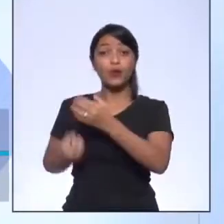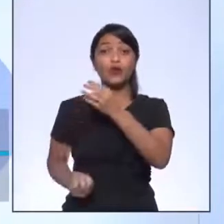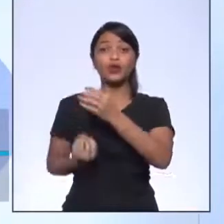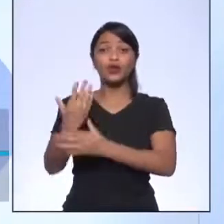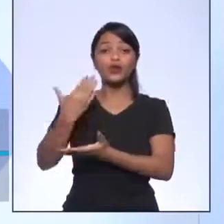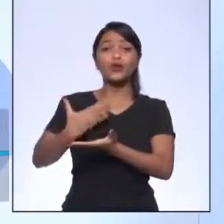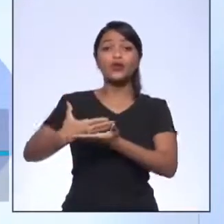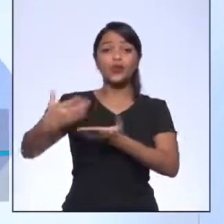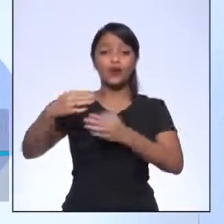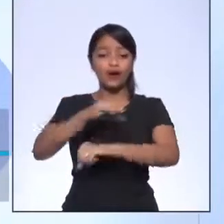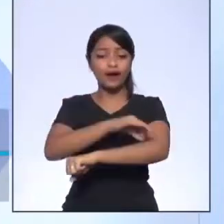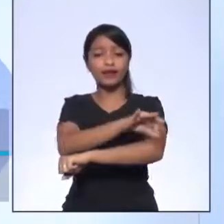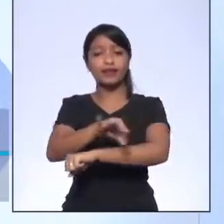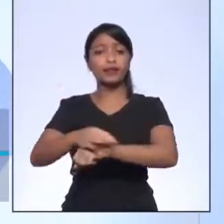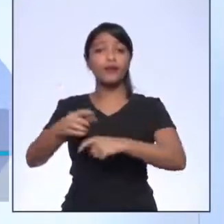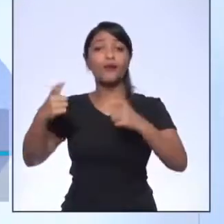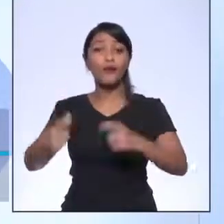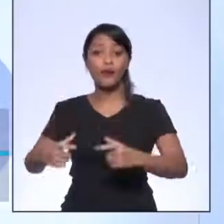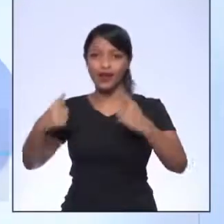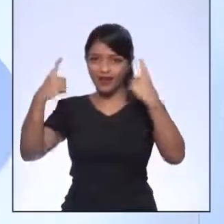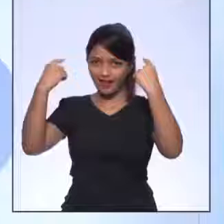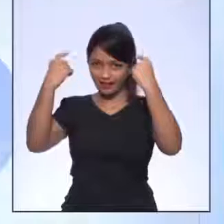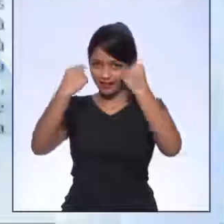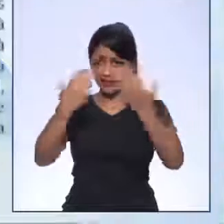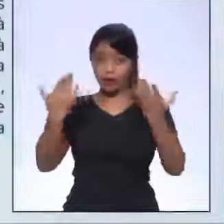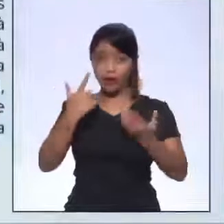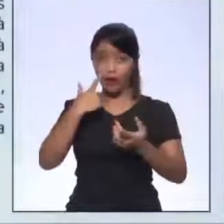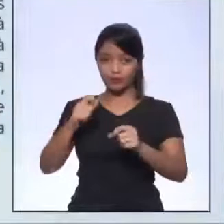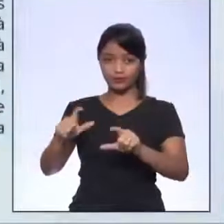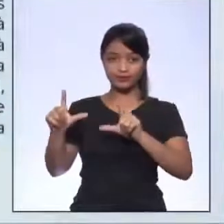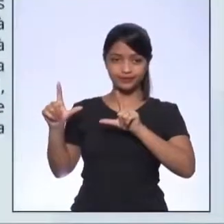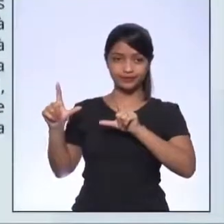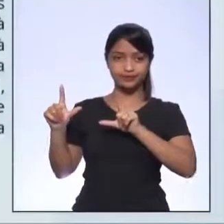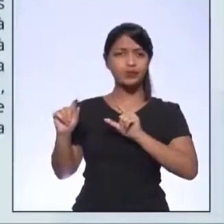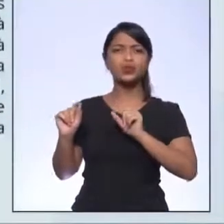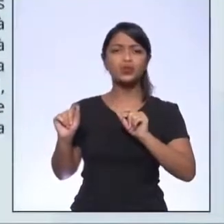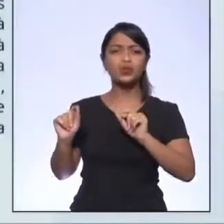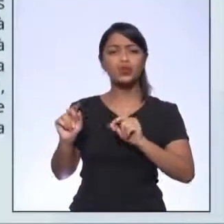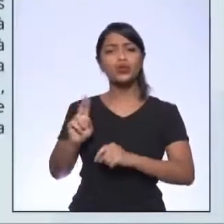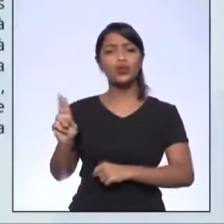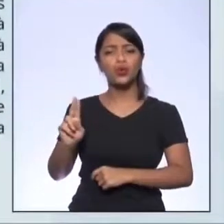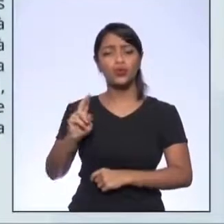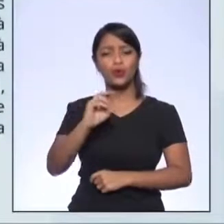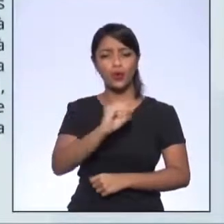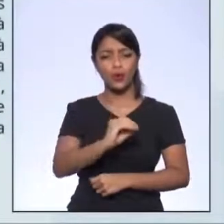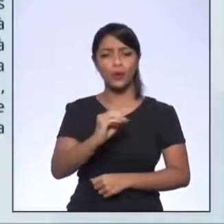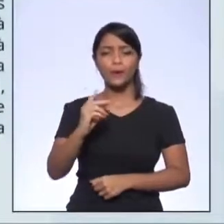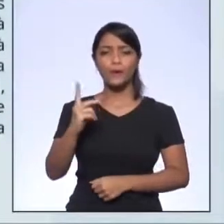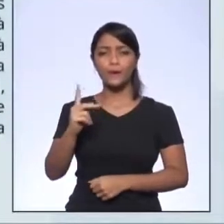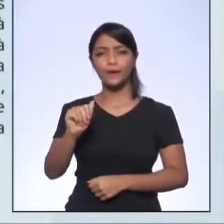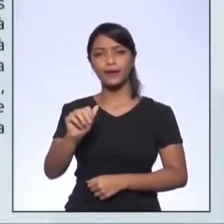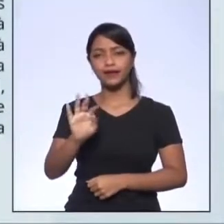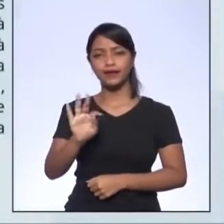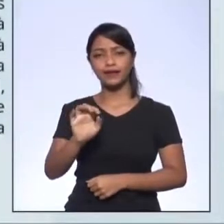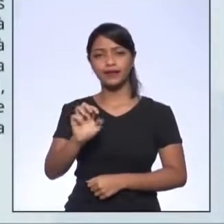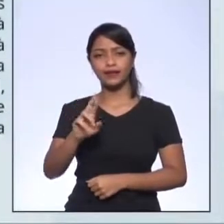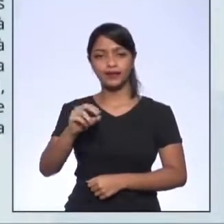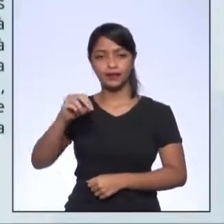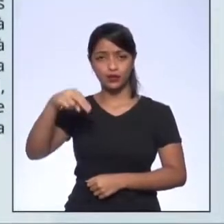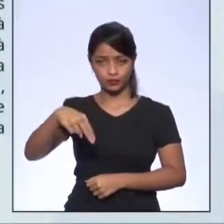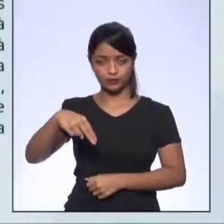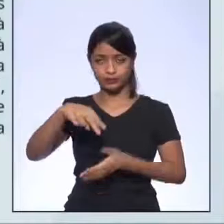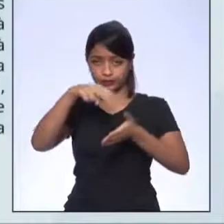Na tela para vocês, o Paternon. O Paternon. Na